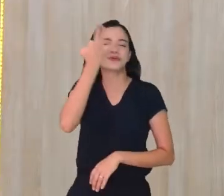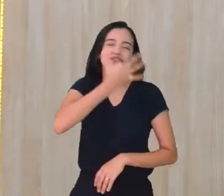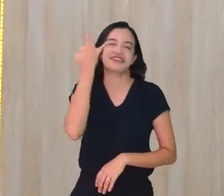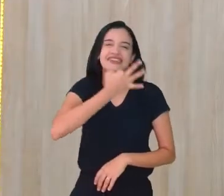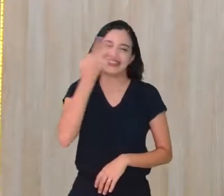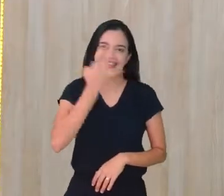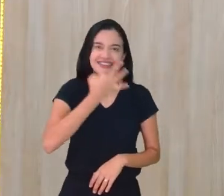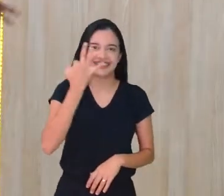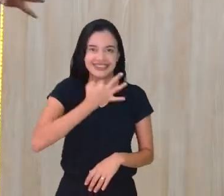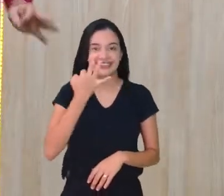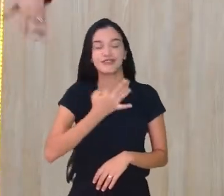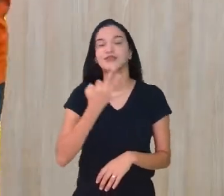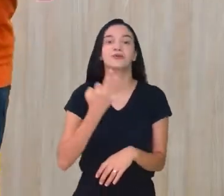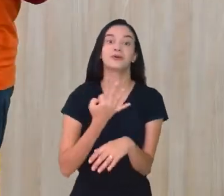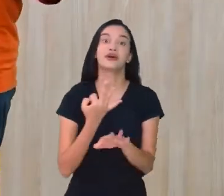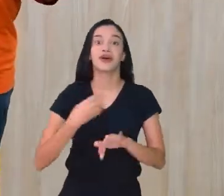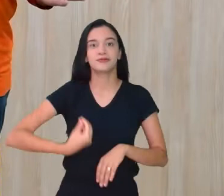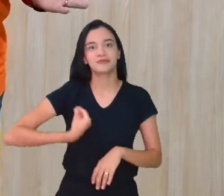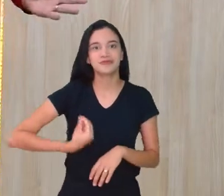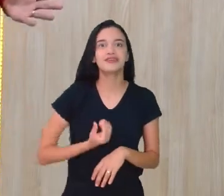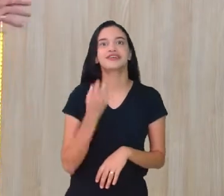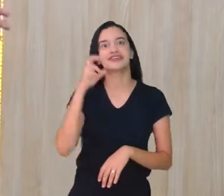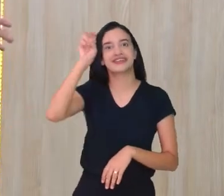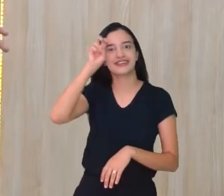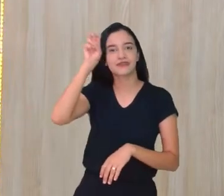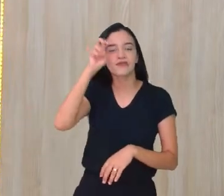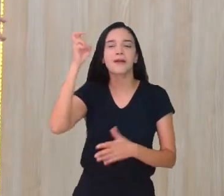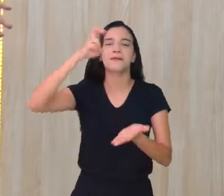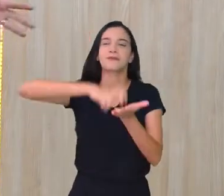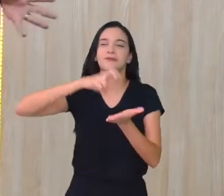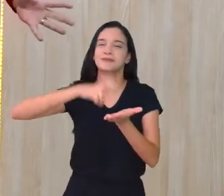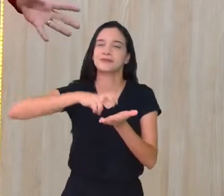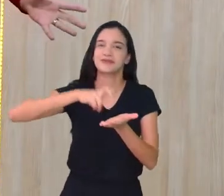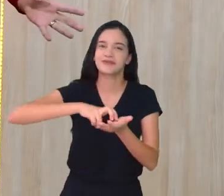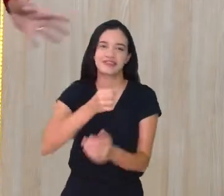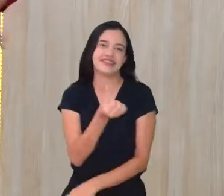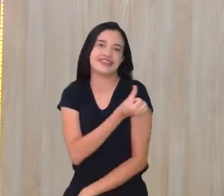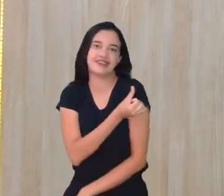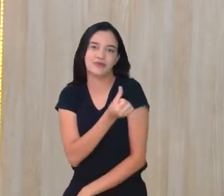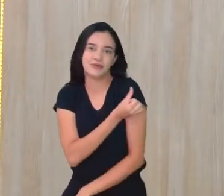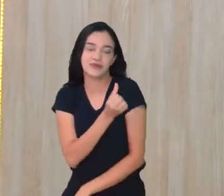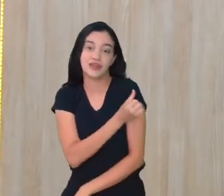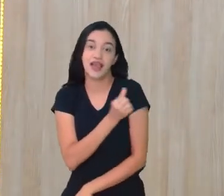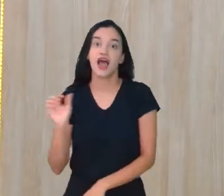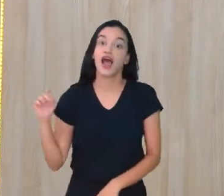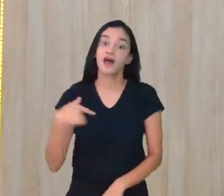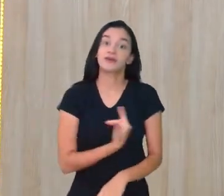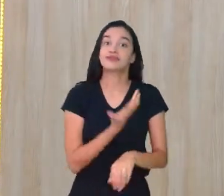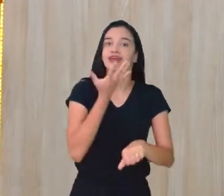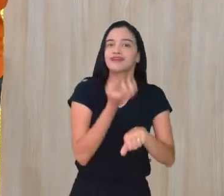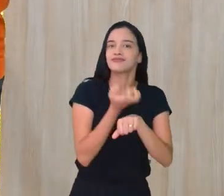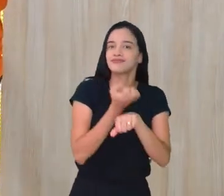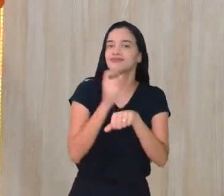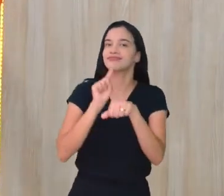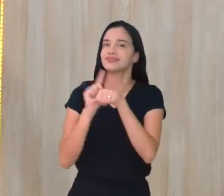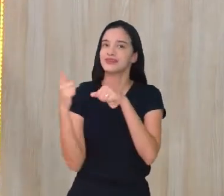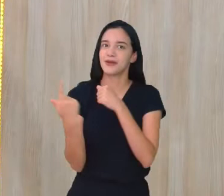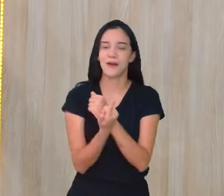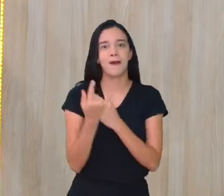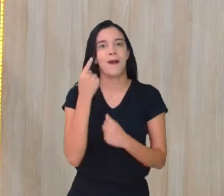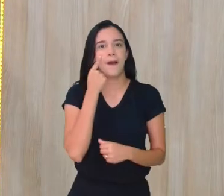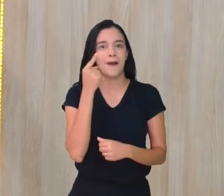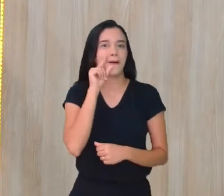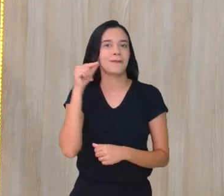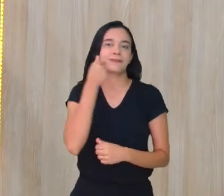lindo, abrilhantando a sua quinta-feira pela manhã, sexto ano, a nossa disciplina geográfica. Olha a Midian